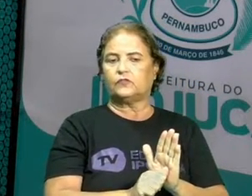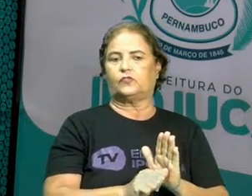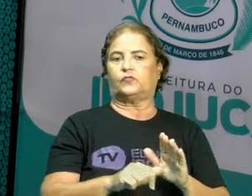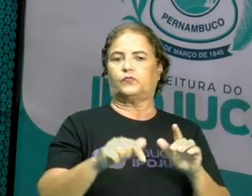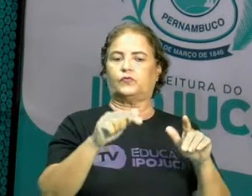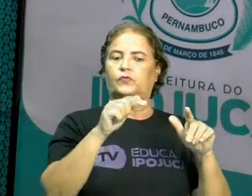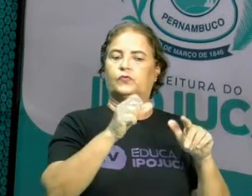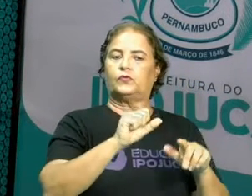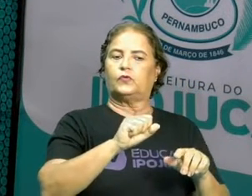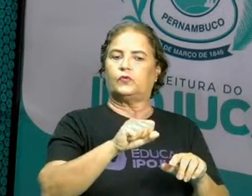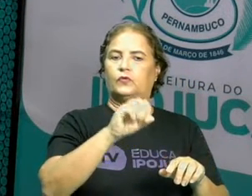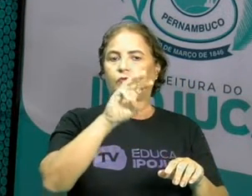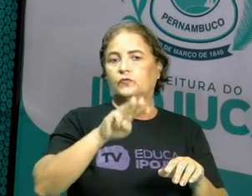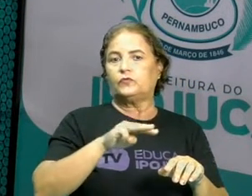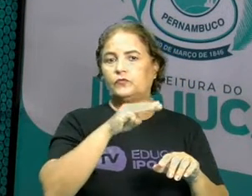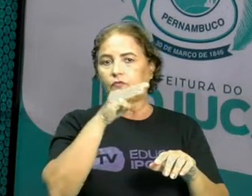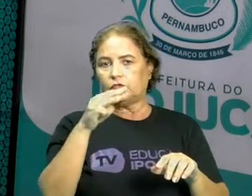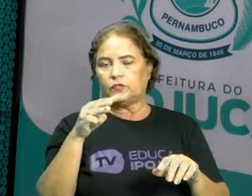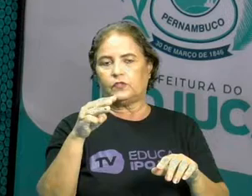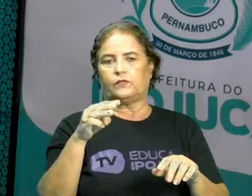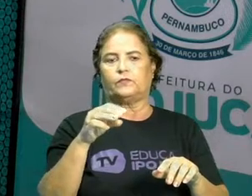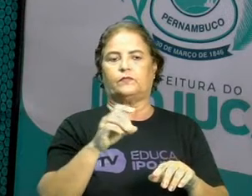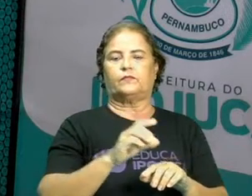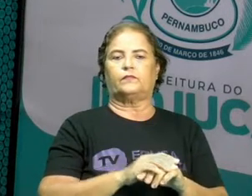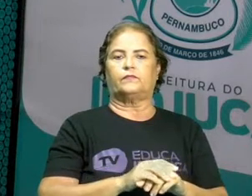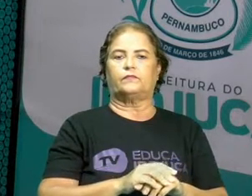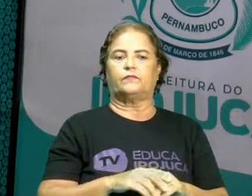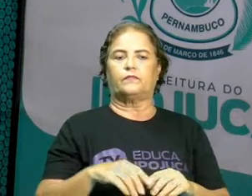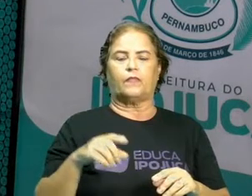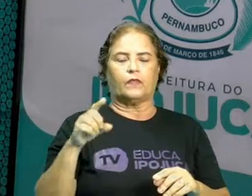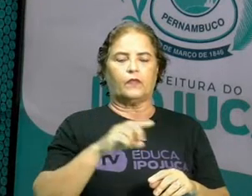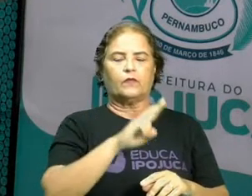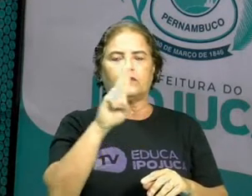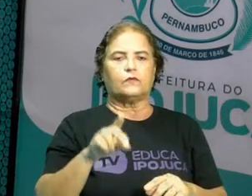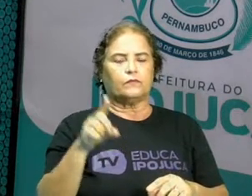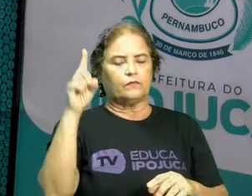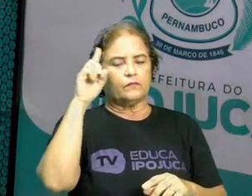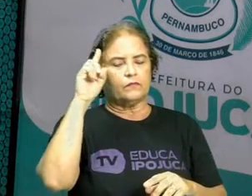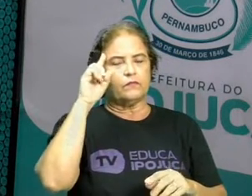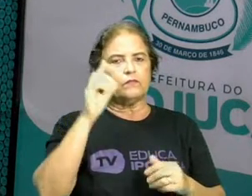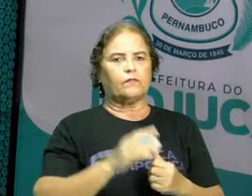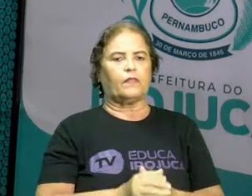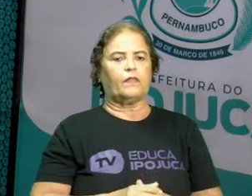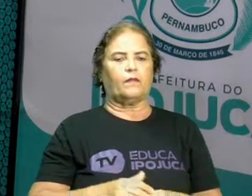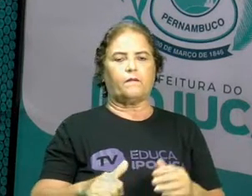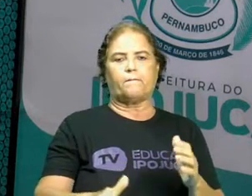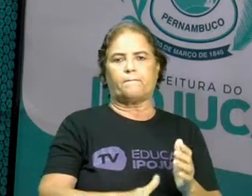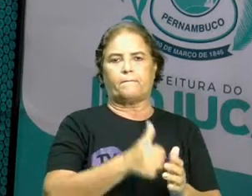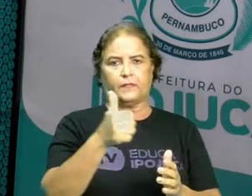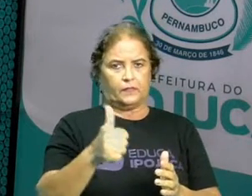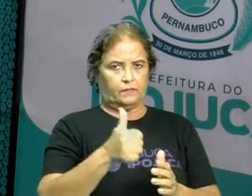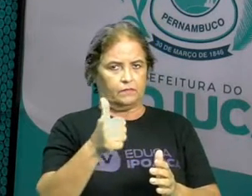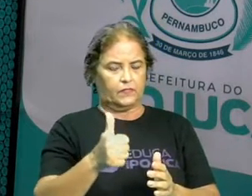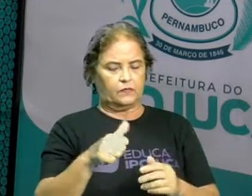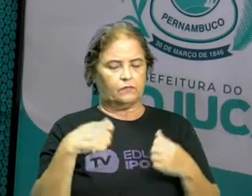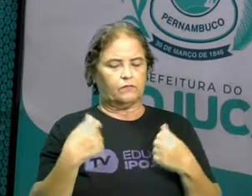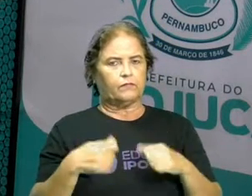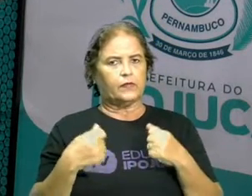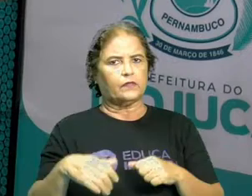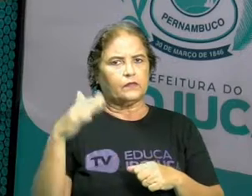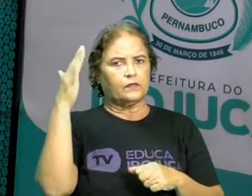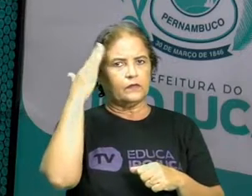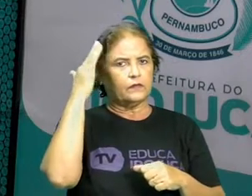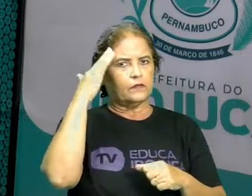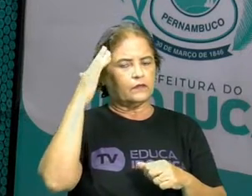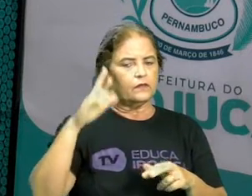usamos no nosso dia a dia. Pois é. Primeira coisa que a gente precisa entender e